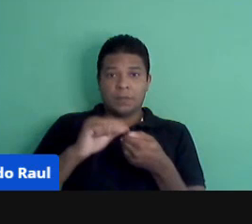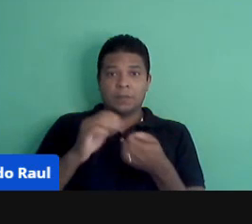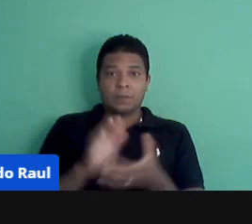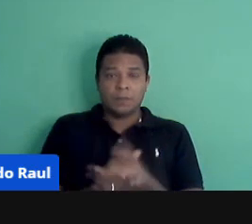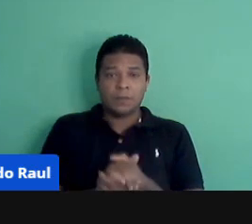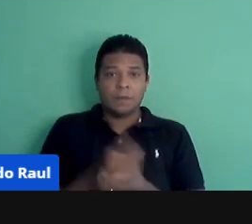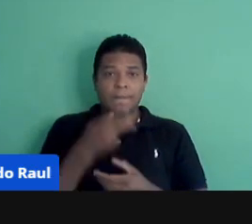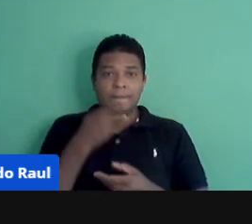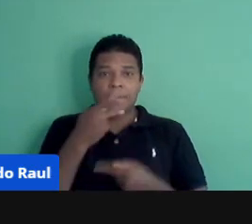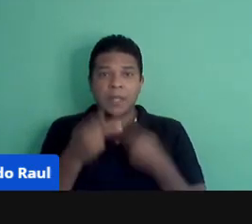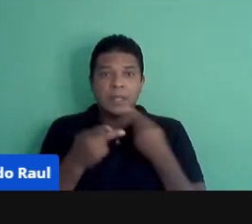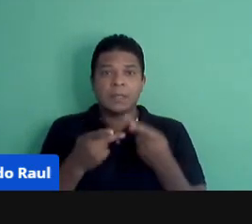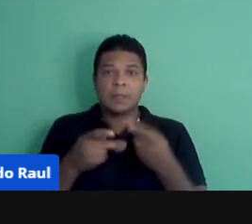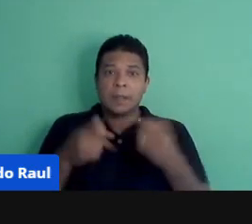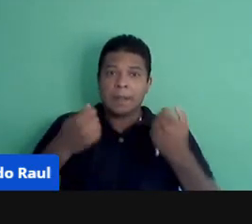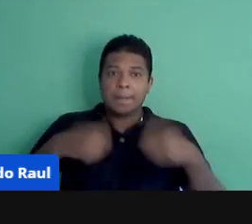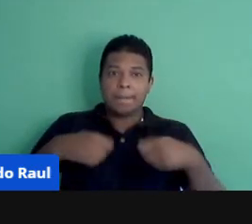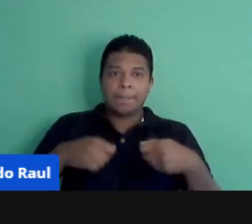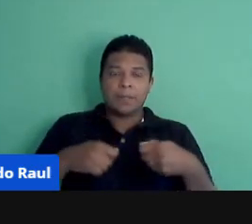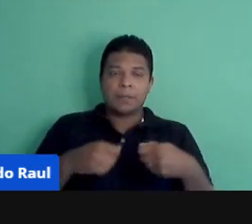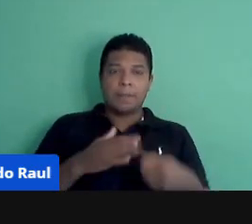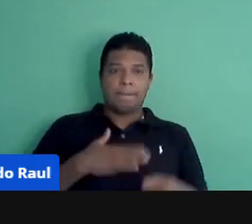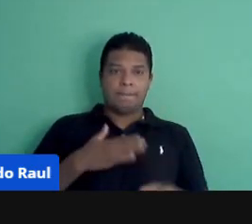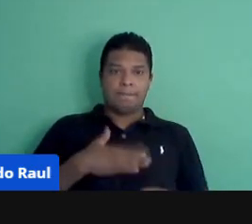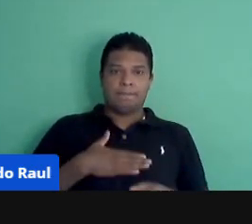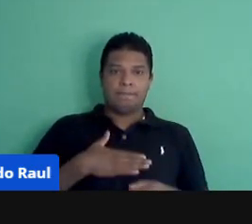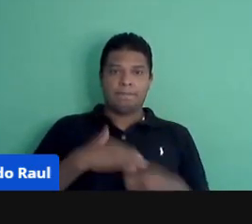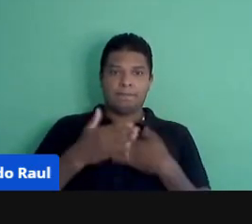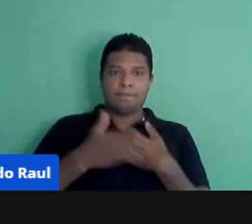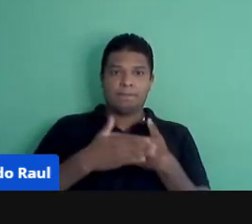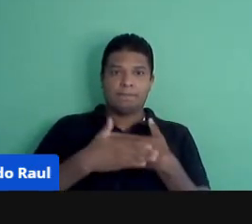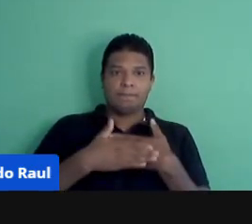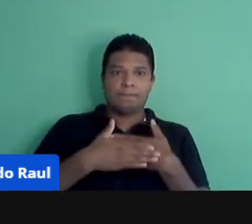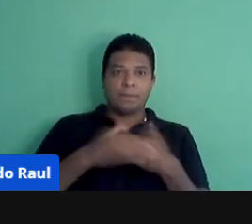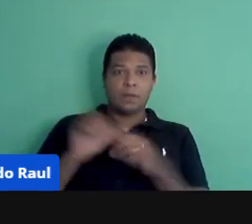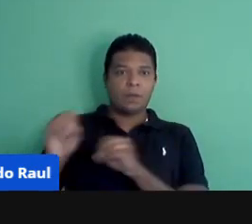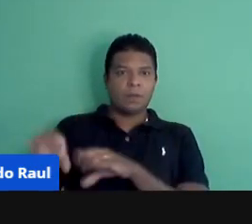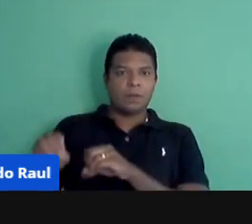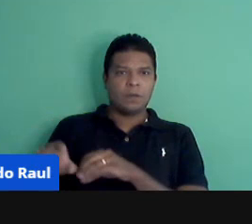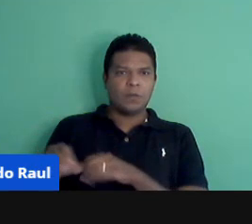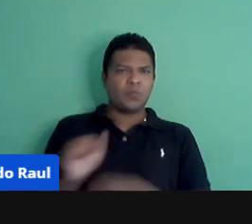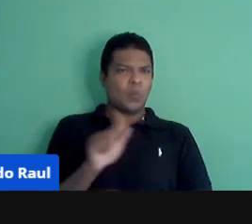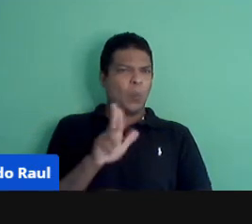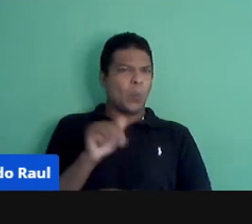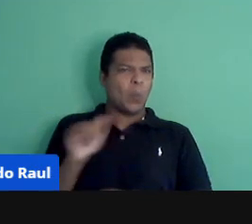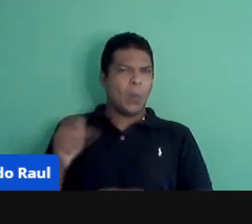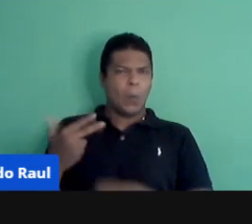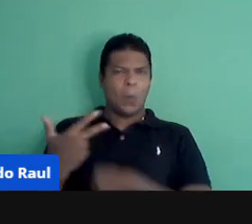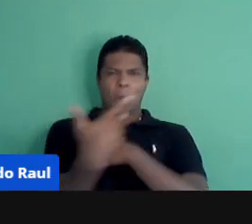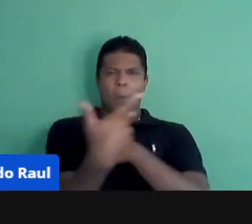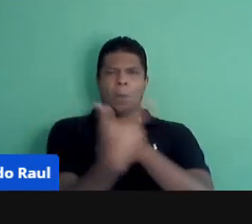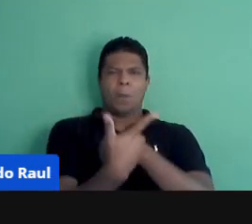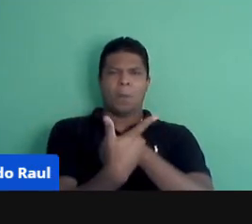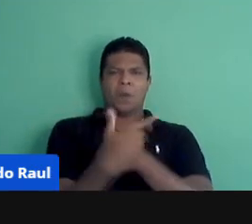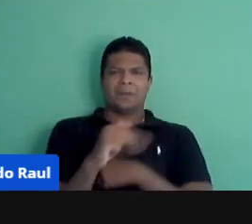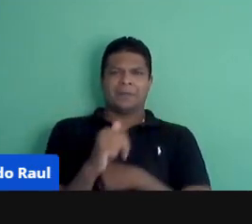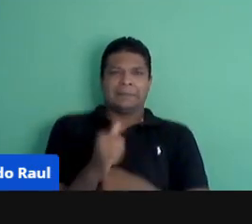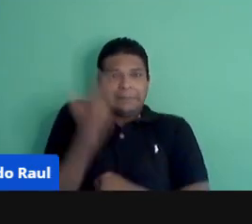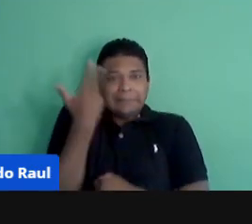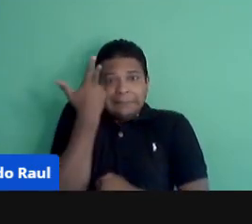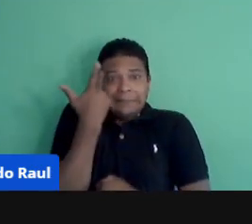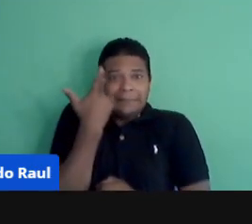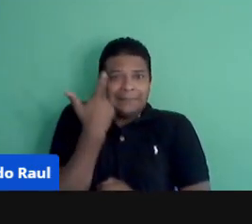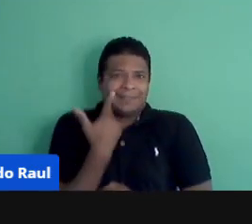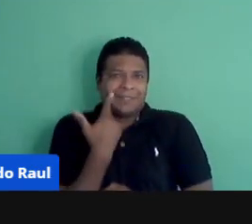falo, eles precisam da minha aula. Mas como que eu ia fazer isso? Eu nunca gravei vídeo, eu morria de vergonha de